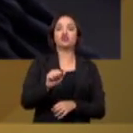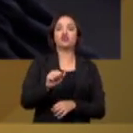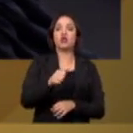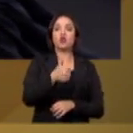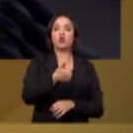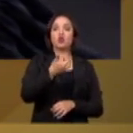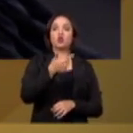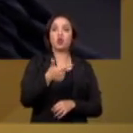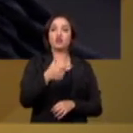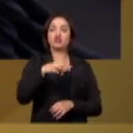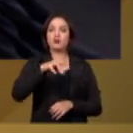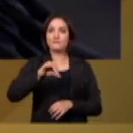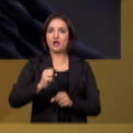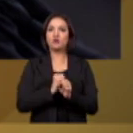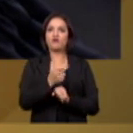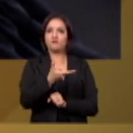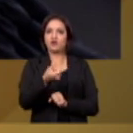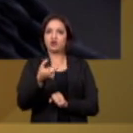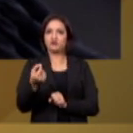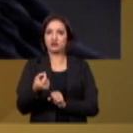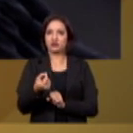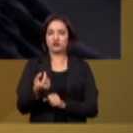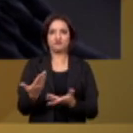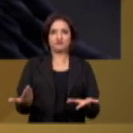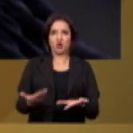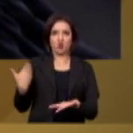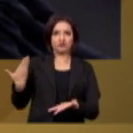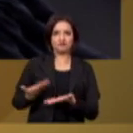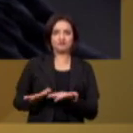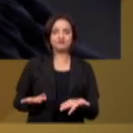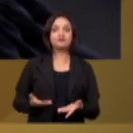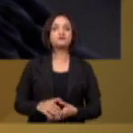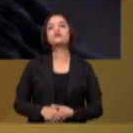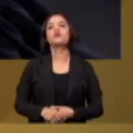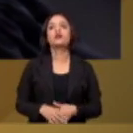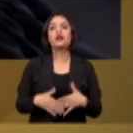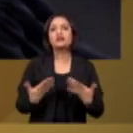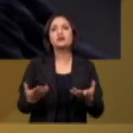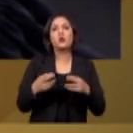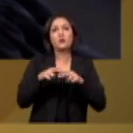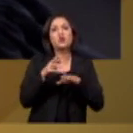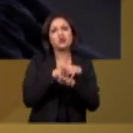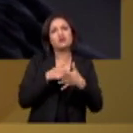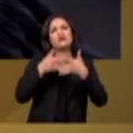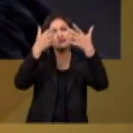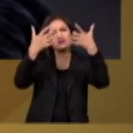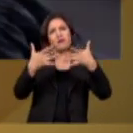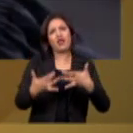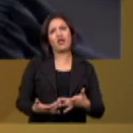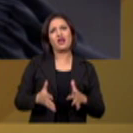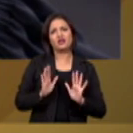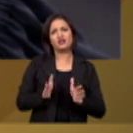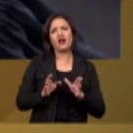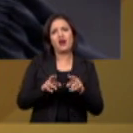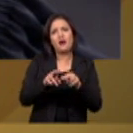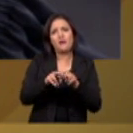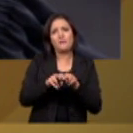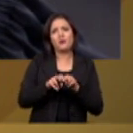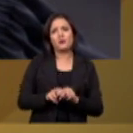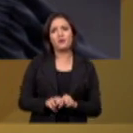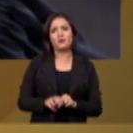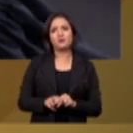2020 essa aqui sim no mês passado e faço todos posto mora